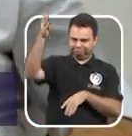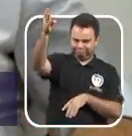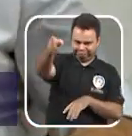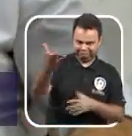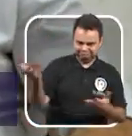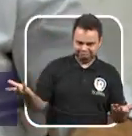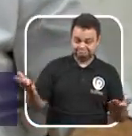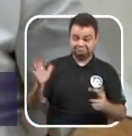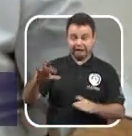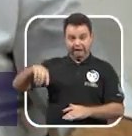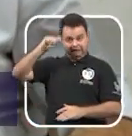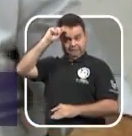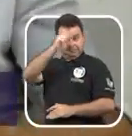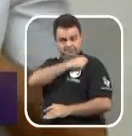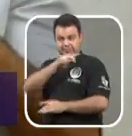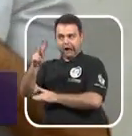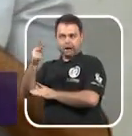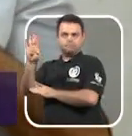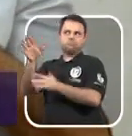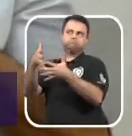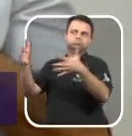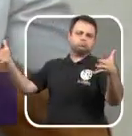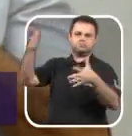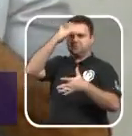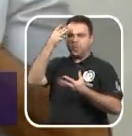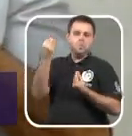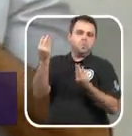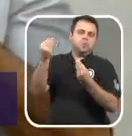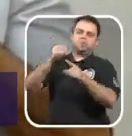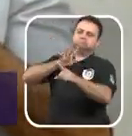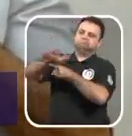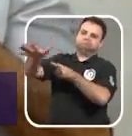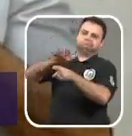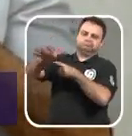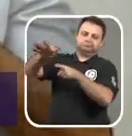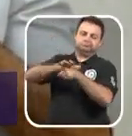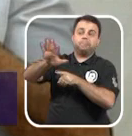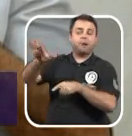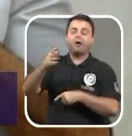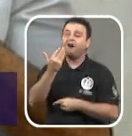HB é referência e ele não faz o trabalho, acaba amarrando as pessoas.